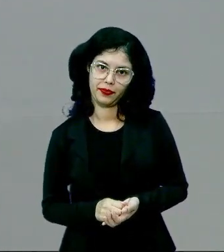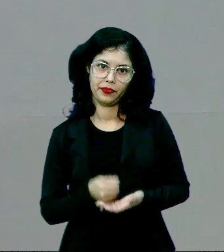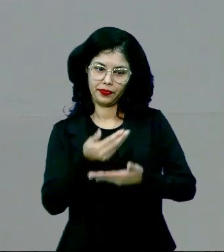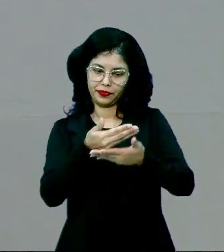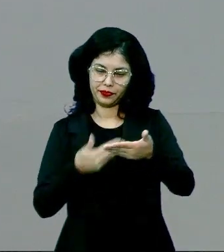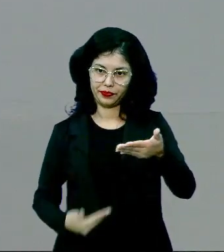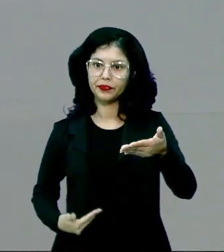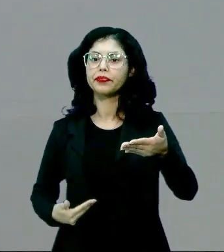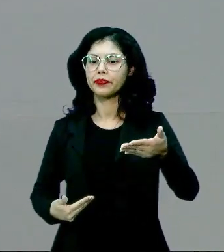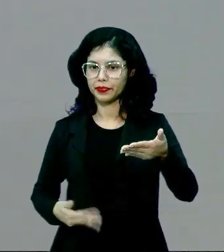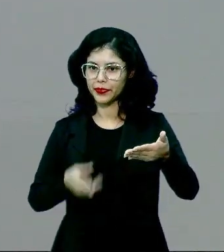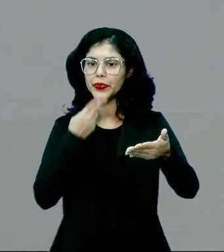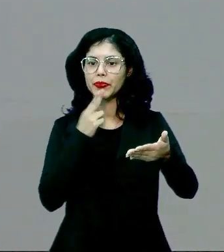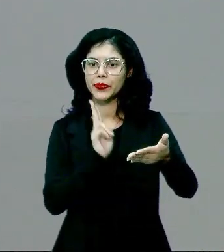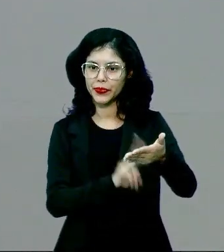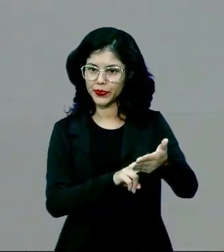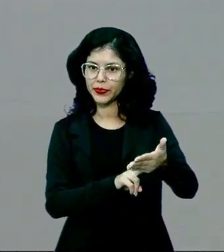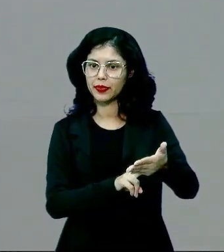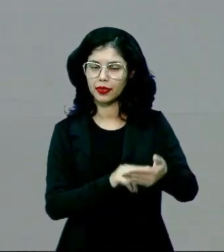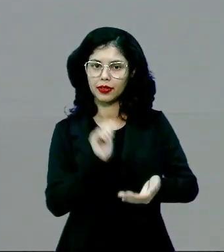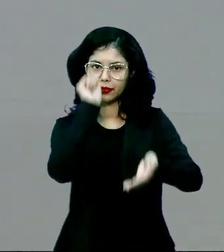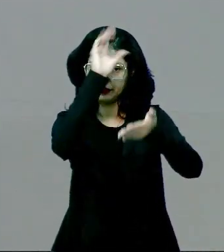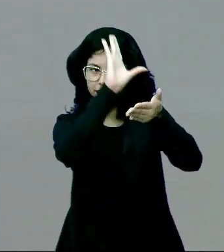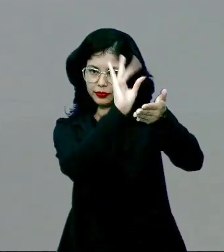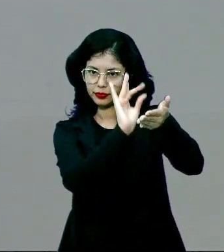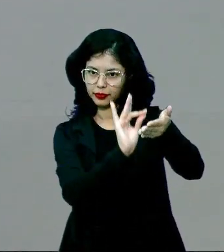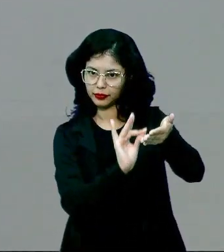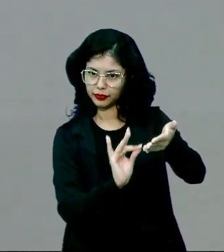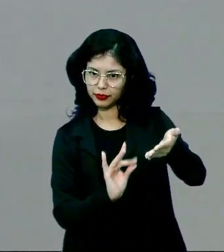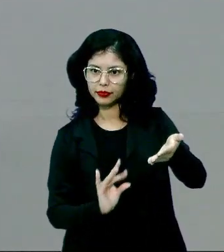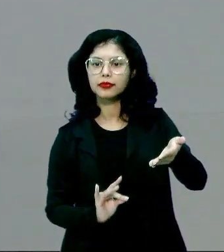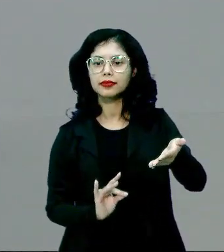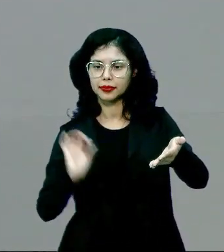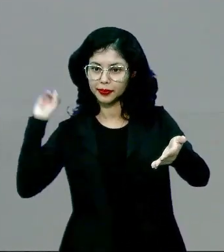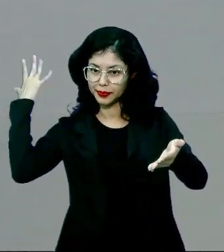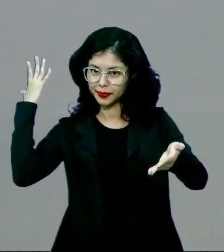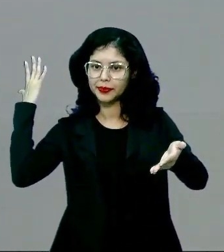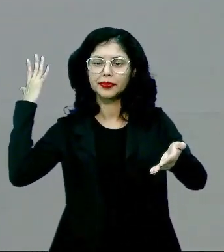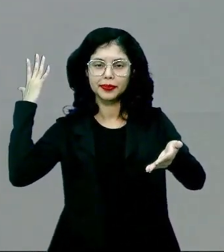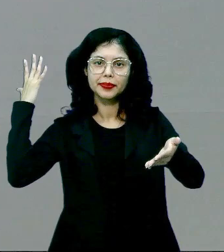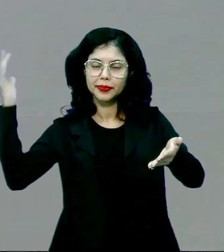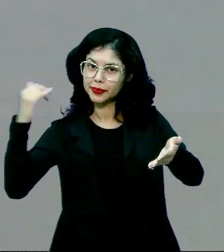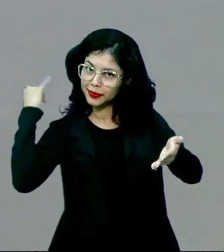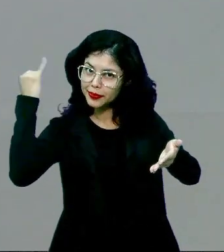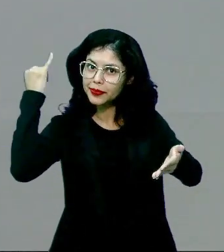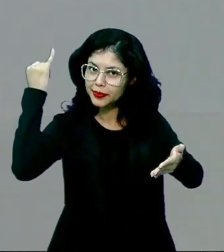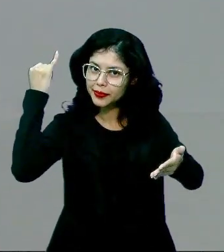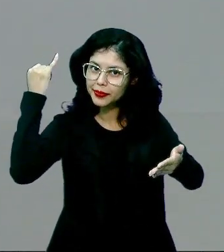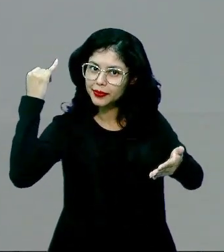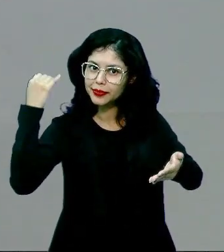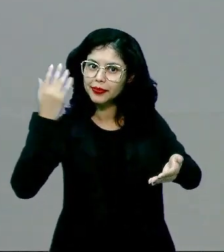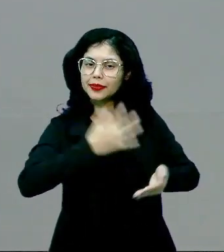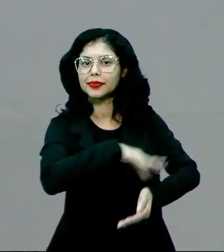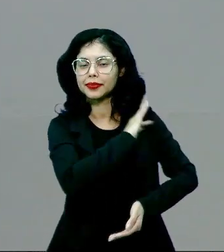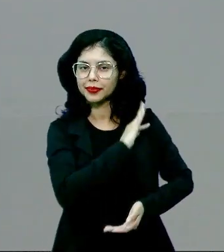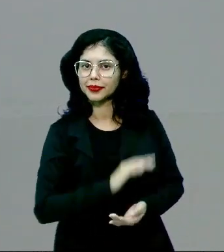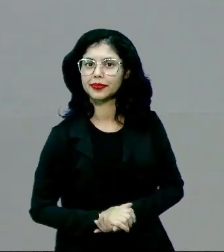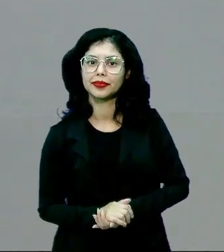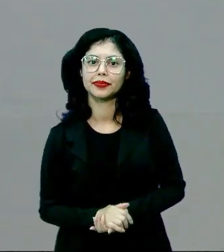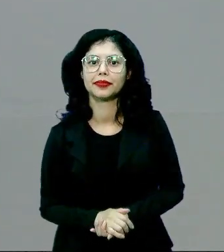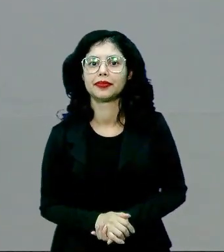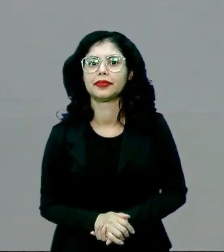dentro daquela da cartas tinha relatos fatos acontecido ou seja fatos importantes no mundo acadêmico né